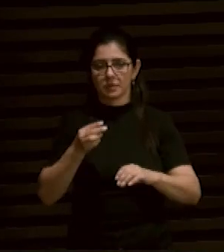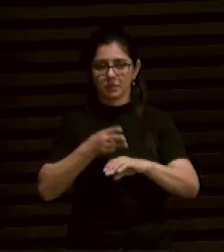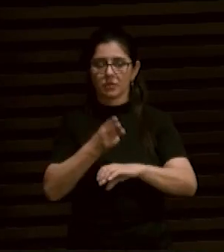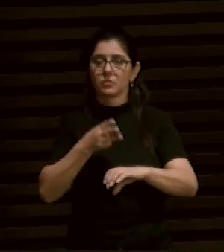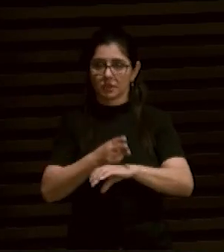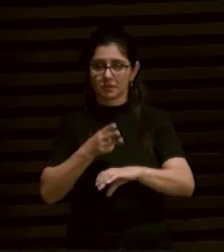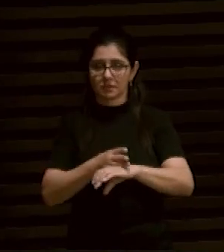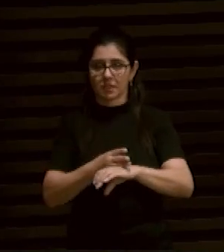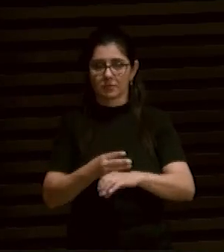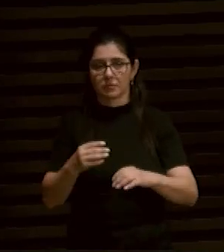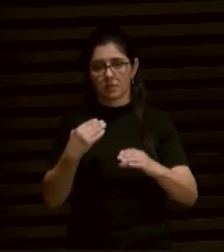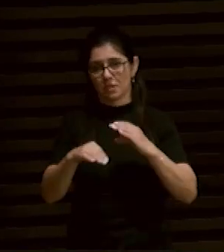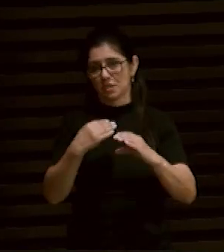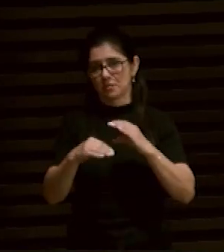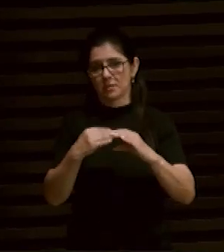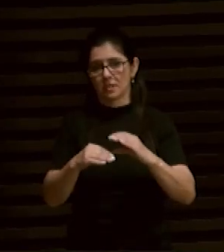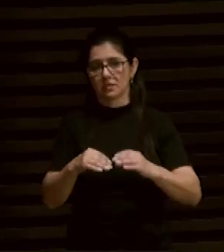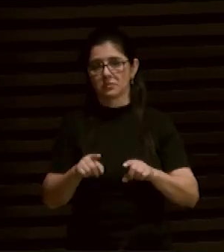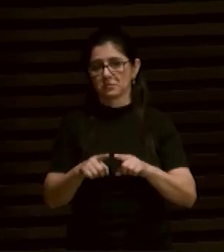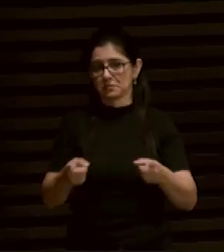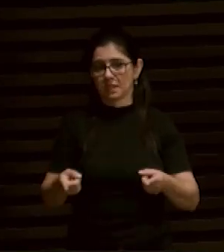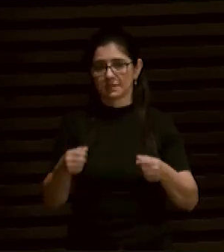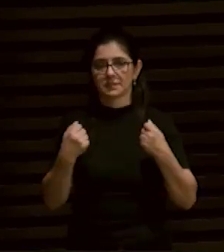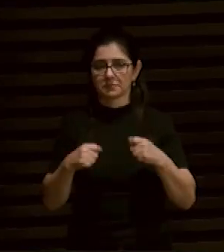pregação, ele é presença, é olho no olho.